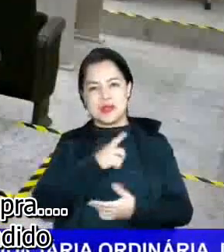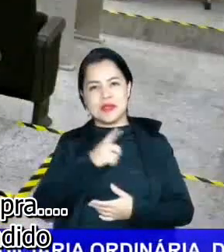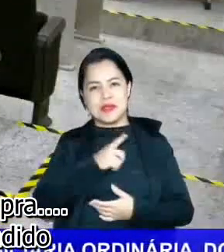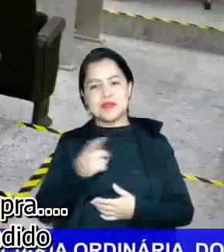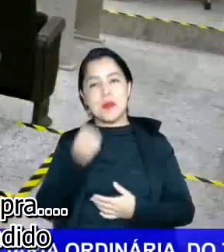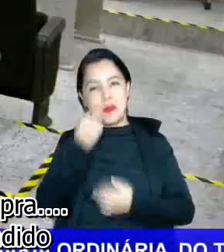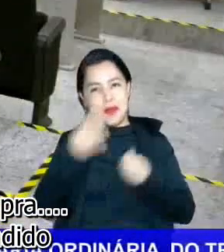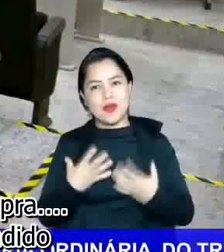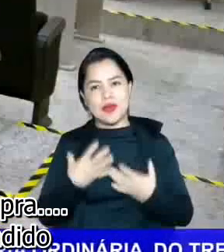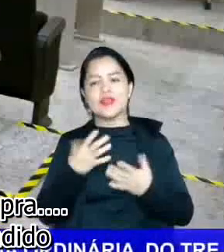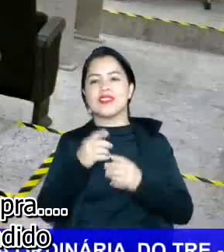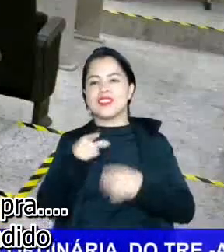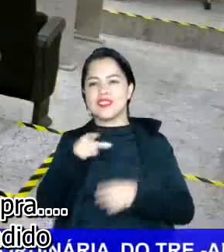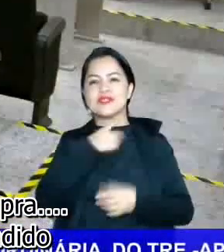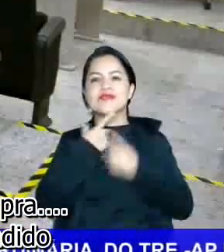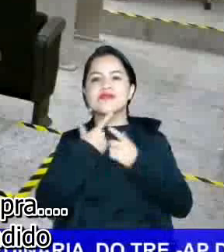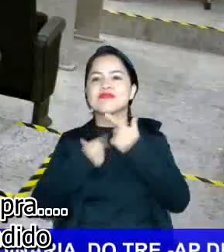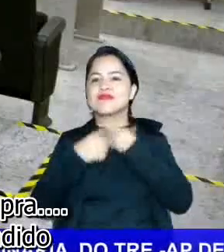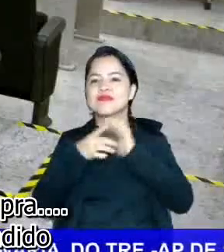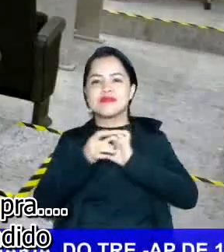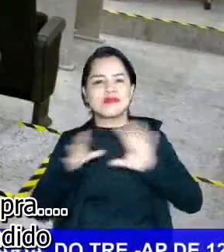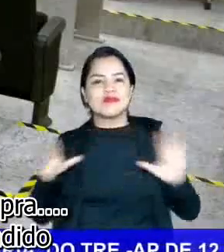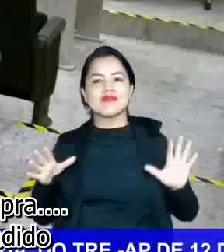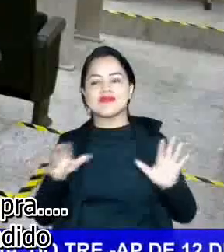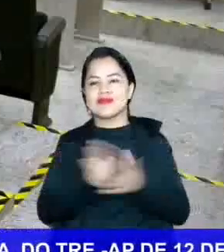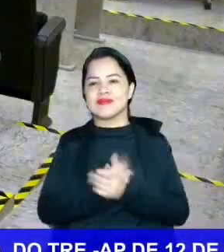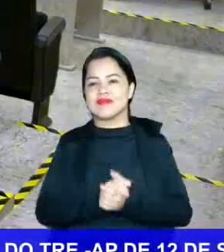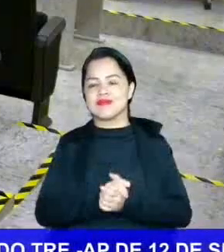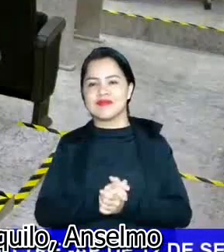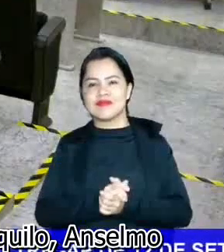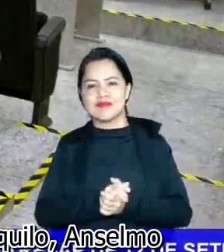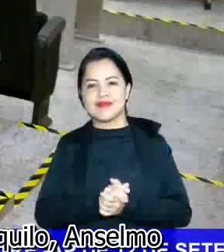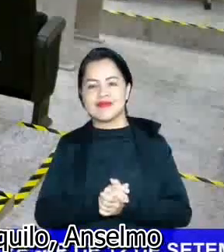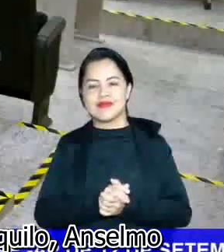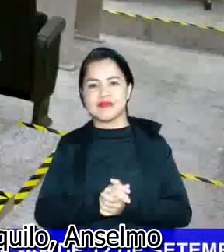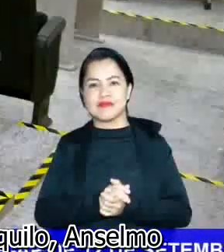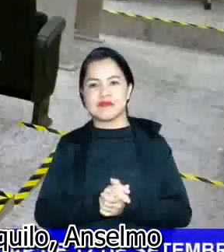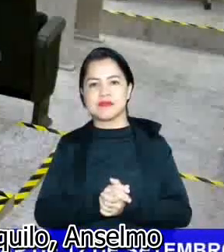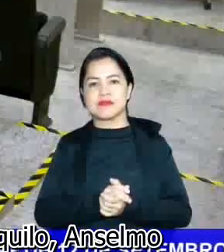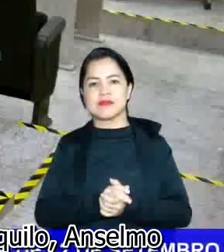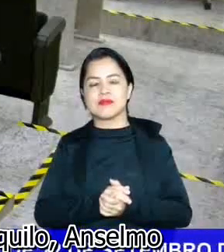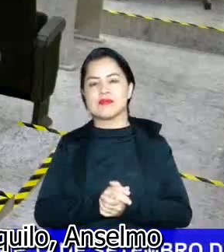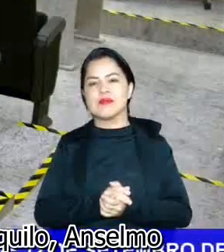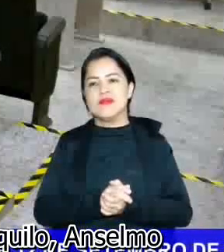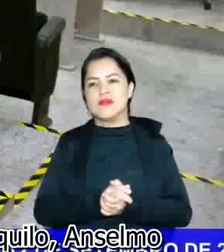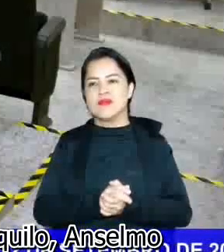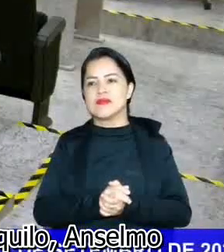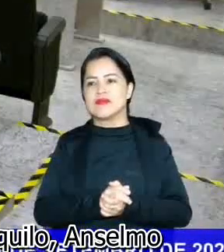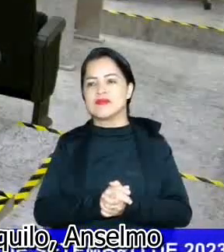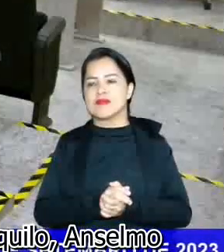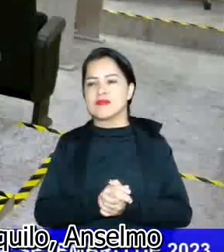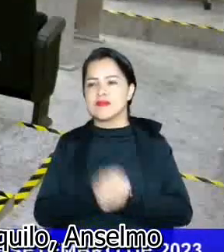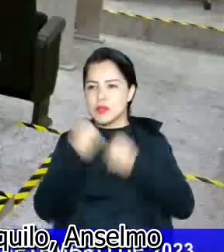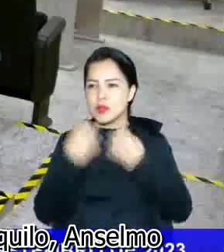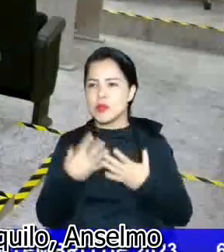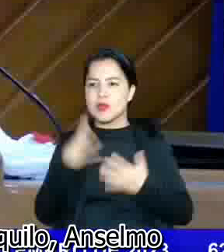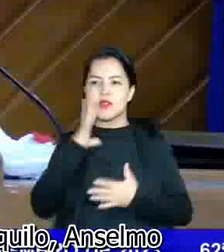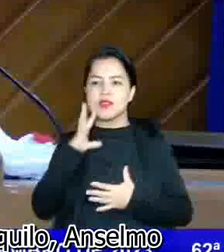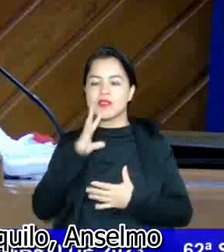para... É muito bom, para lá fiquem com à vontade, convite estendido já Falo por ele. Que bom, que